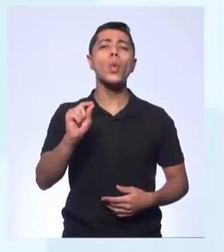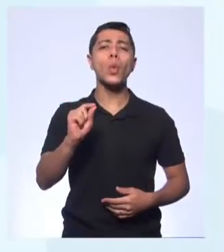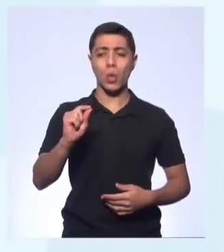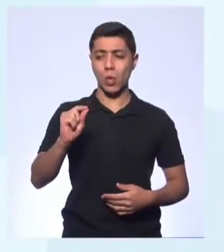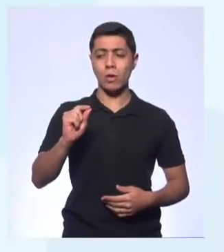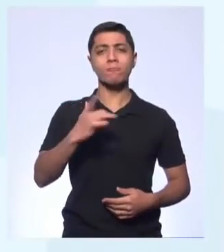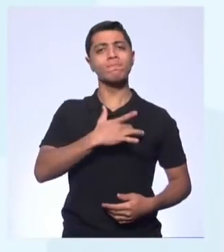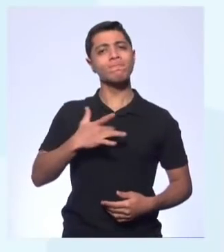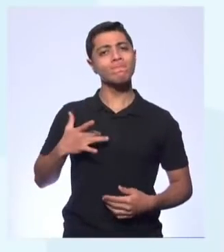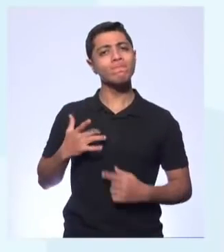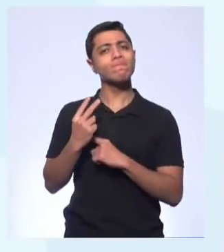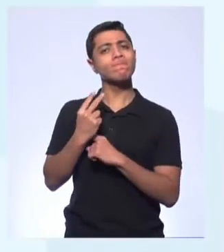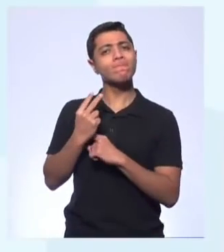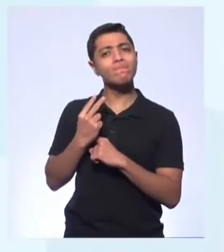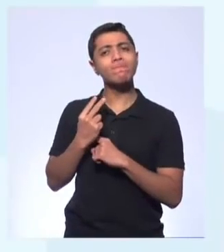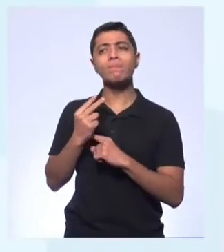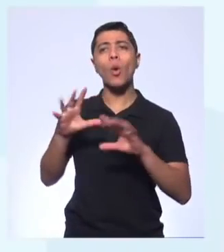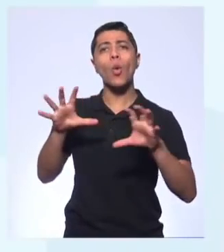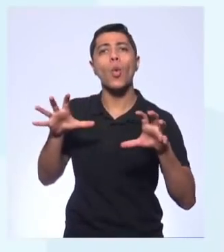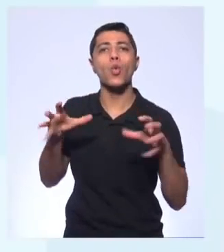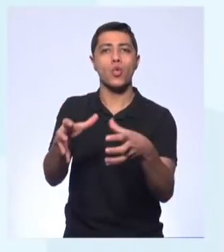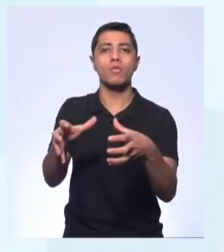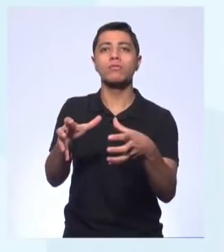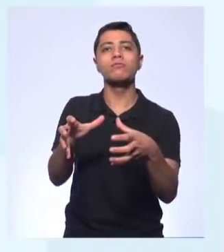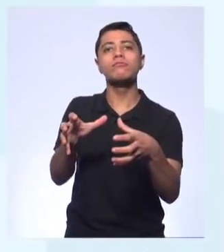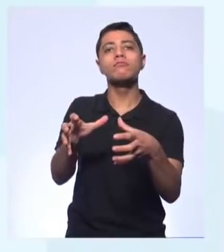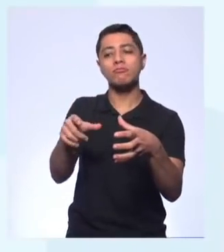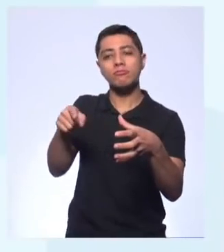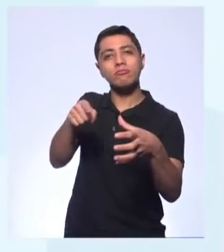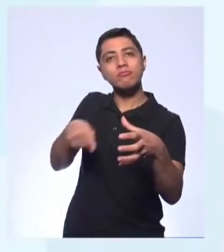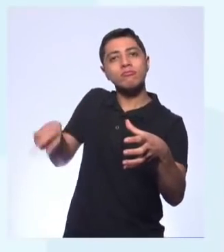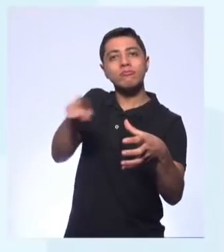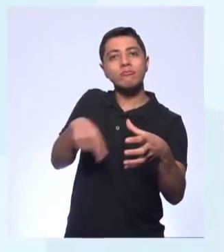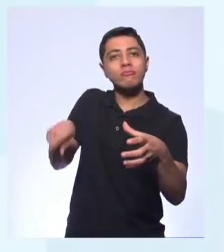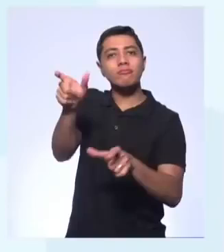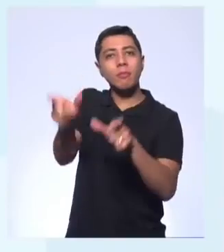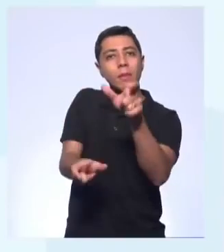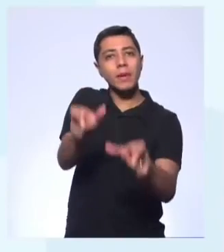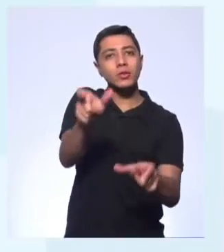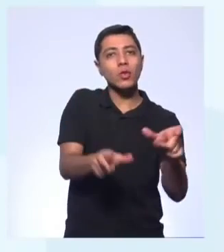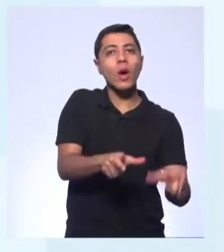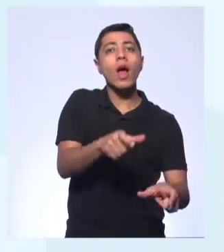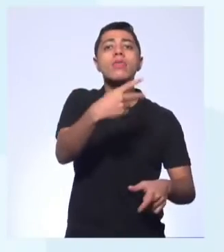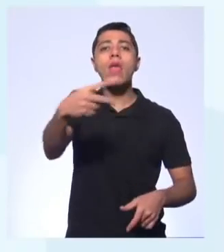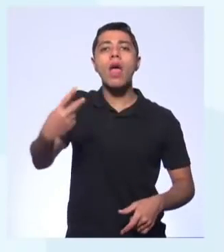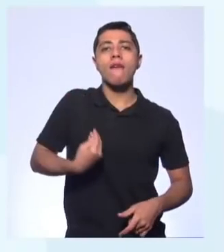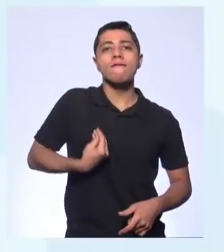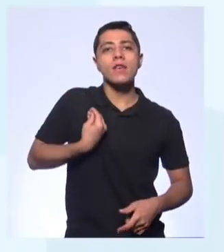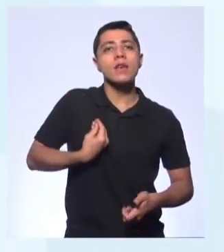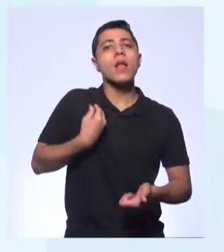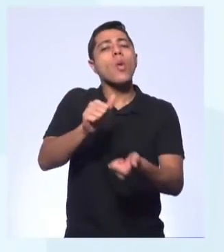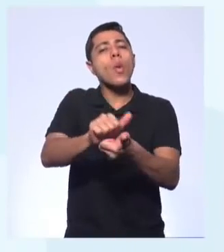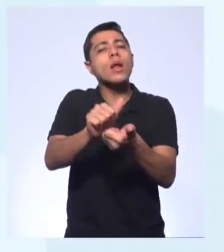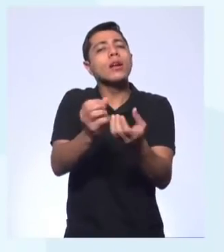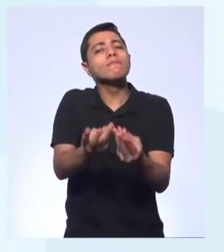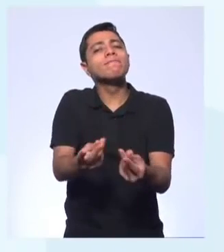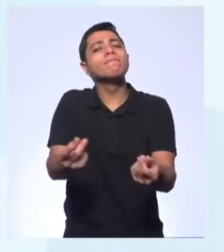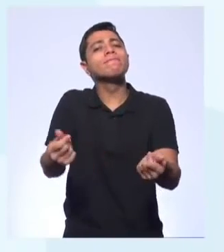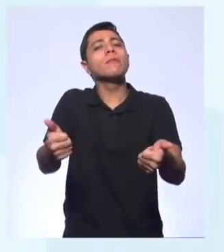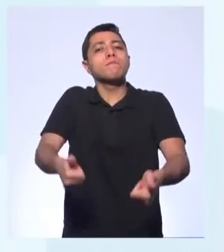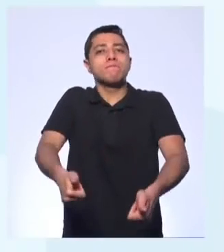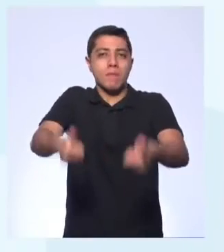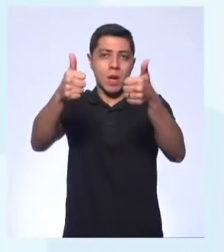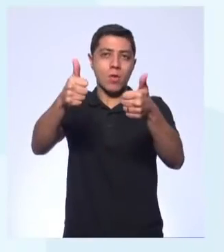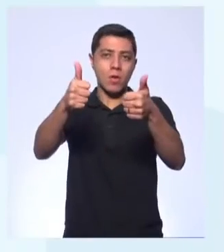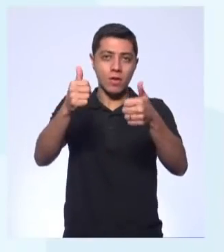para a saúde e melhorar a qualidade de vida dos indivíduos, né? Então, quando a gente fala em saúde coletiva, a gente está falando